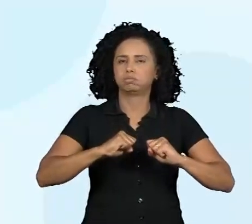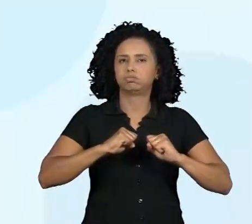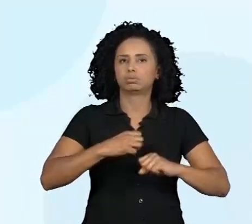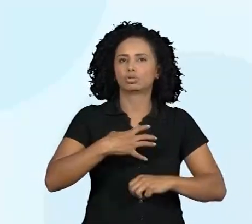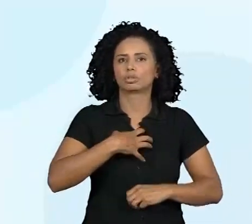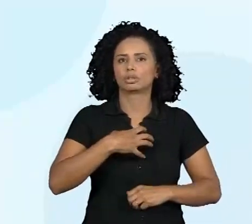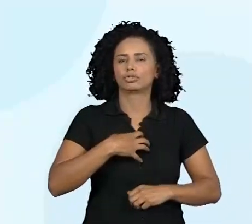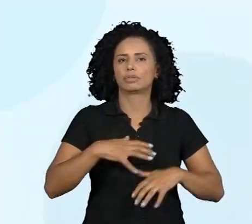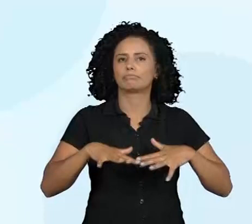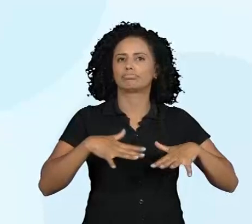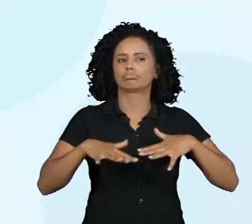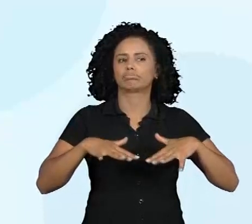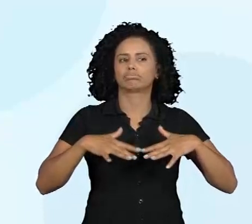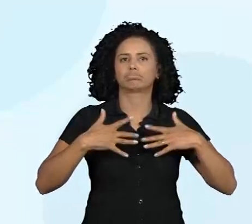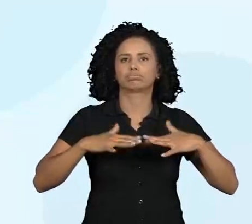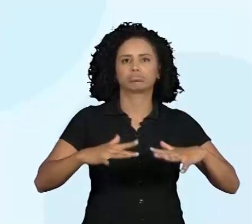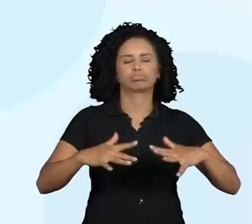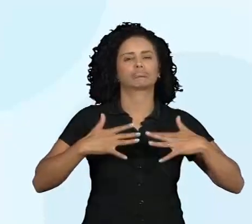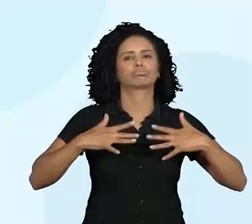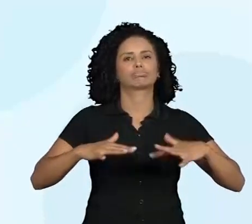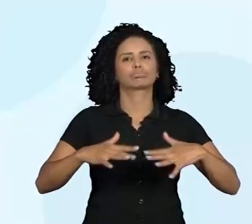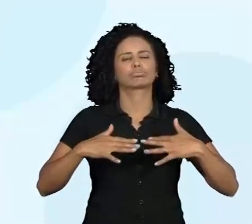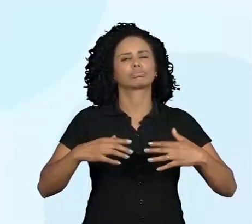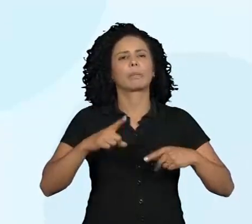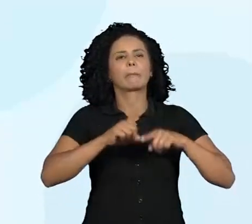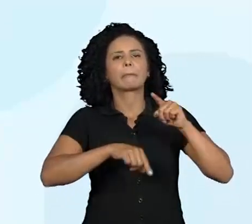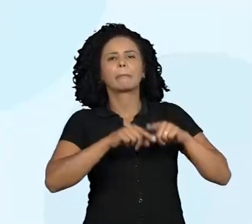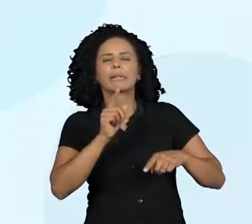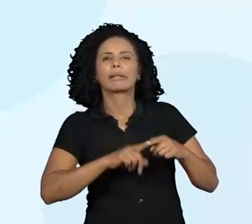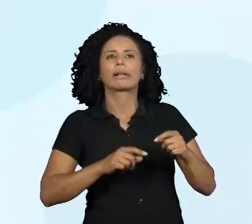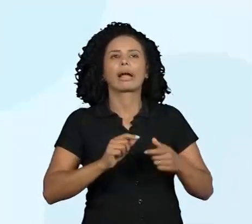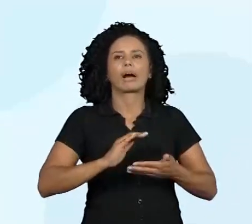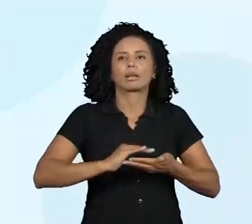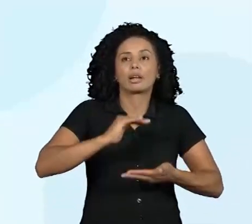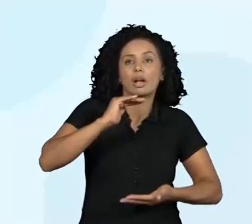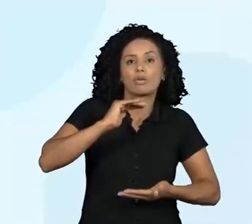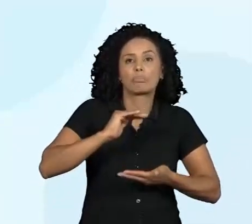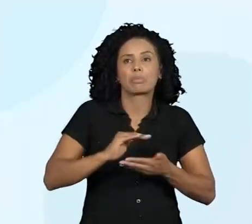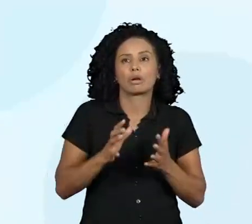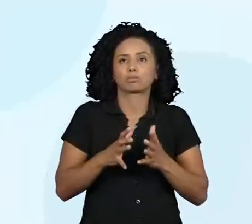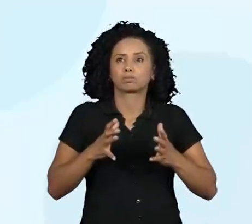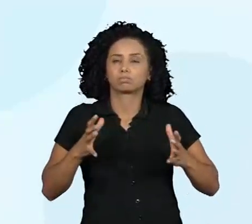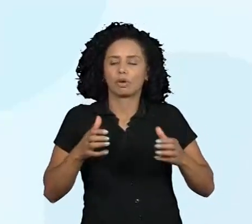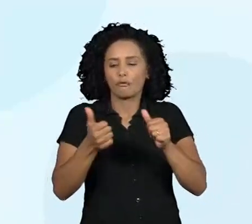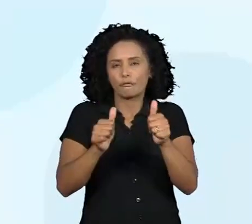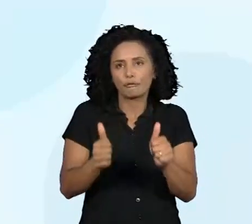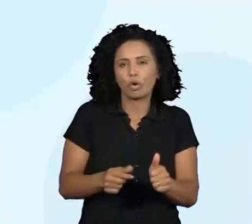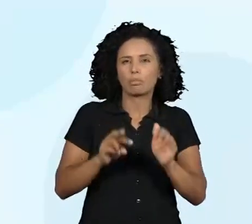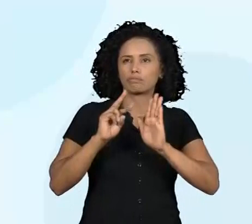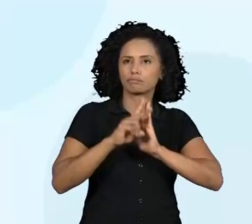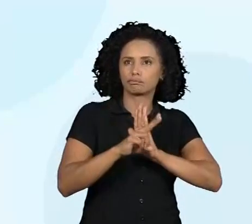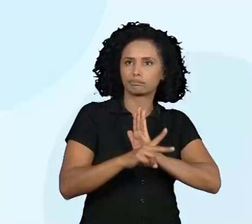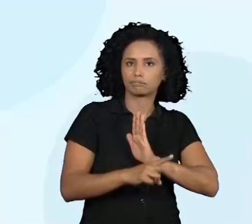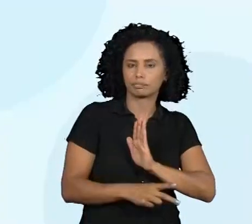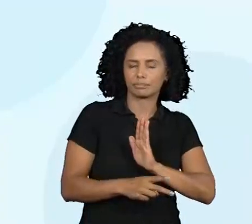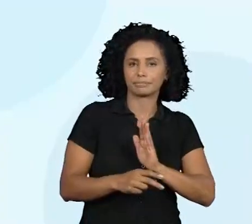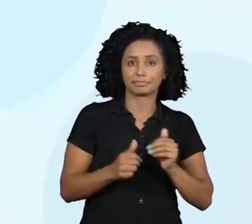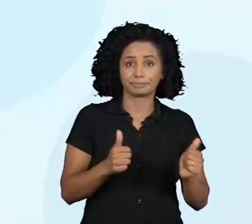variáveis, material de que são feitos, tamanho e forma que influenciam nesse